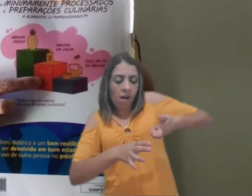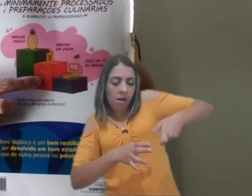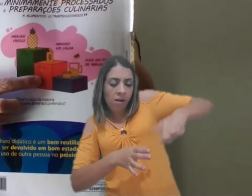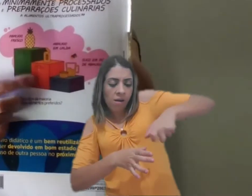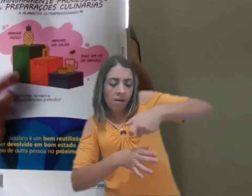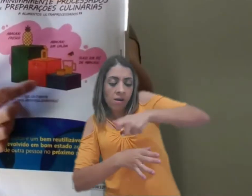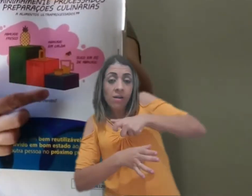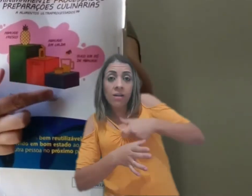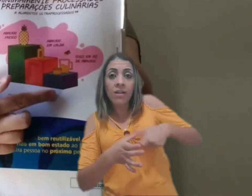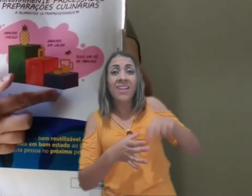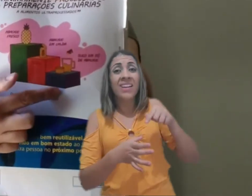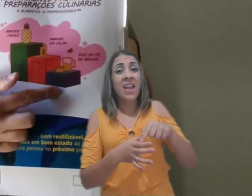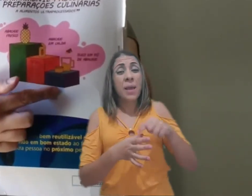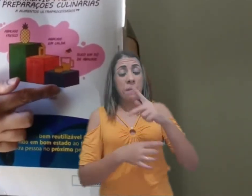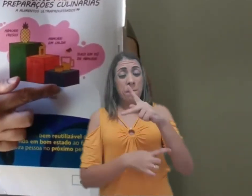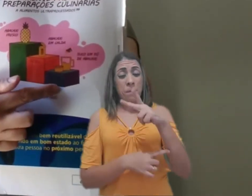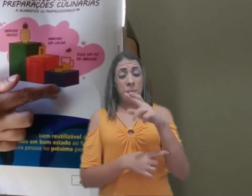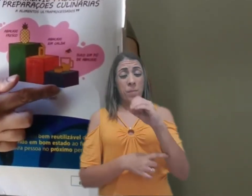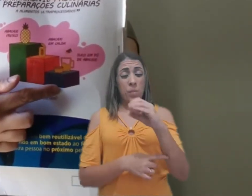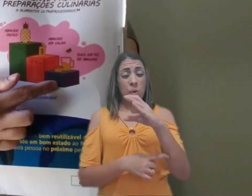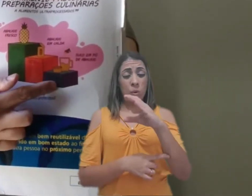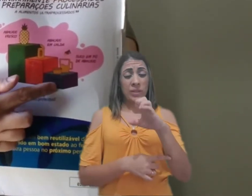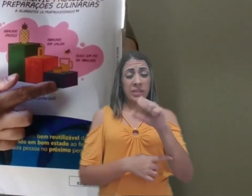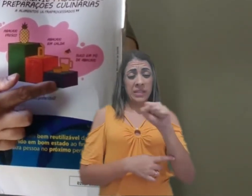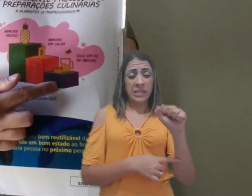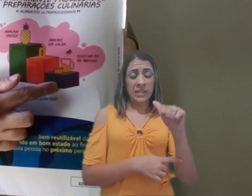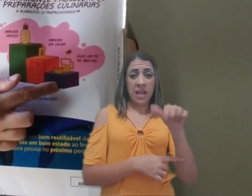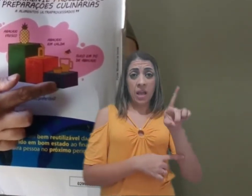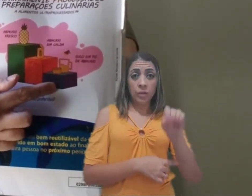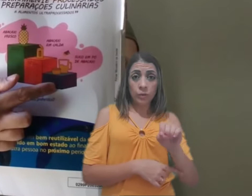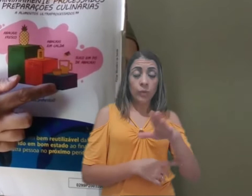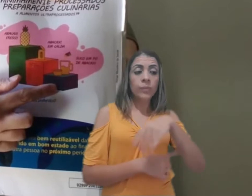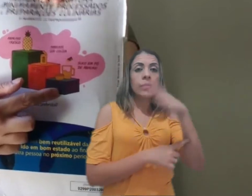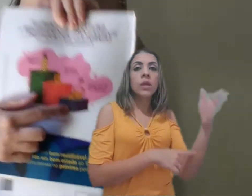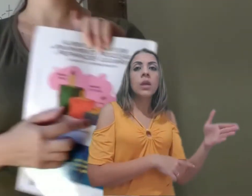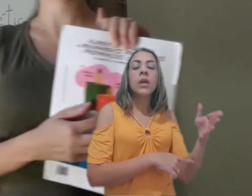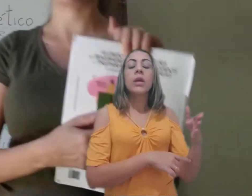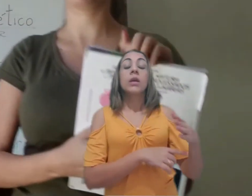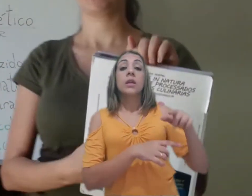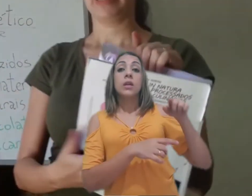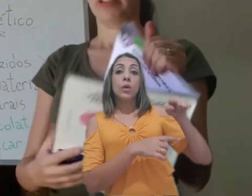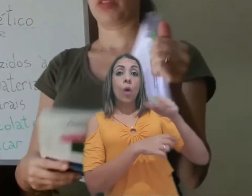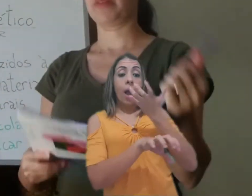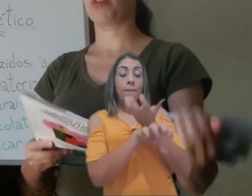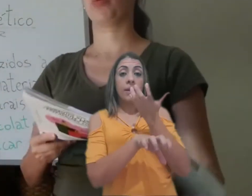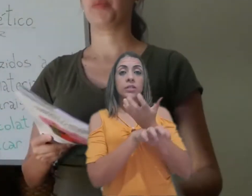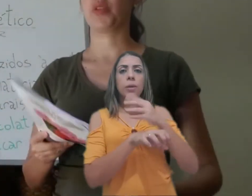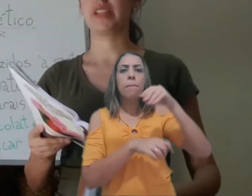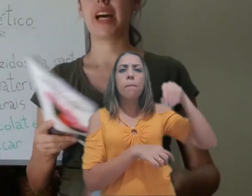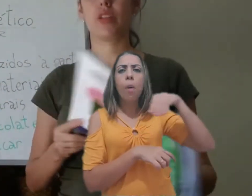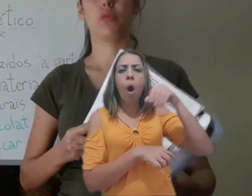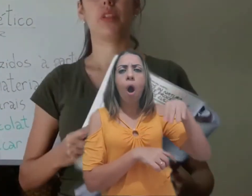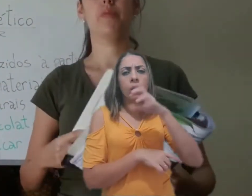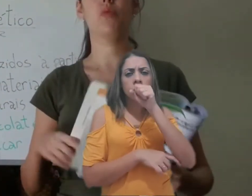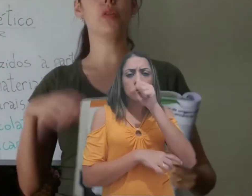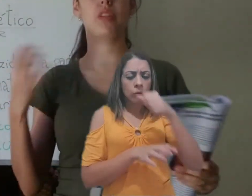alimento processado. E o suco em pó, refresco em pó de abacaxi, é um alimento ultraprocessado. Então, os alimentos